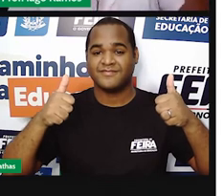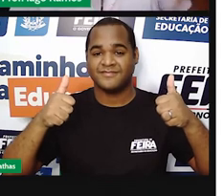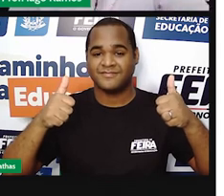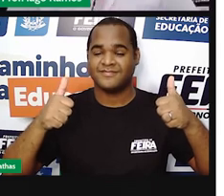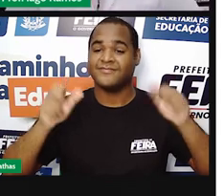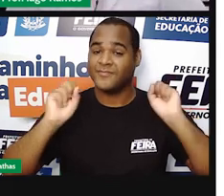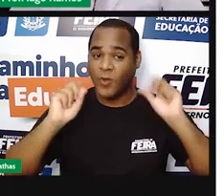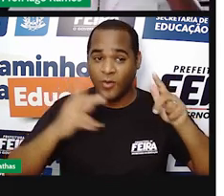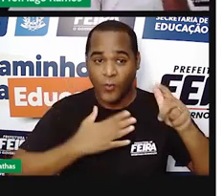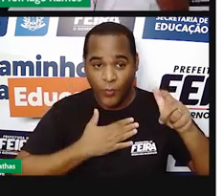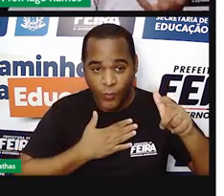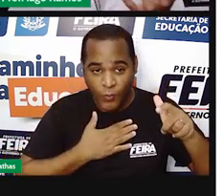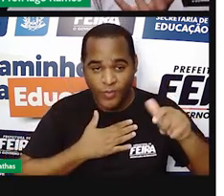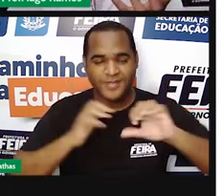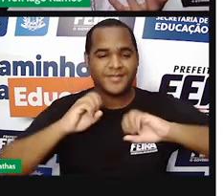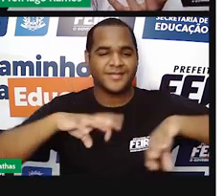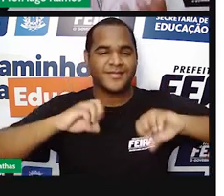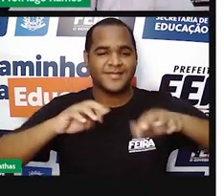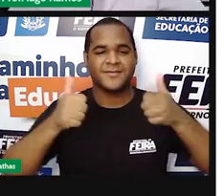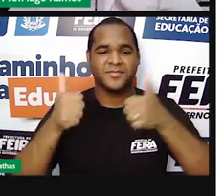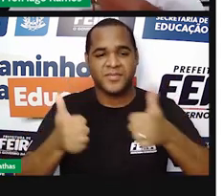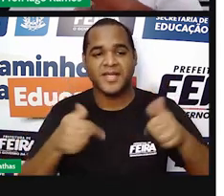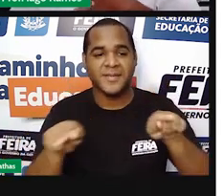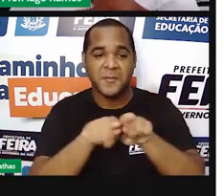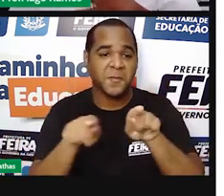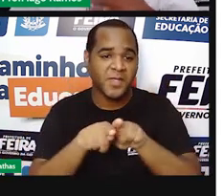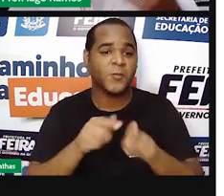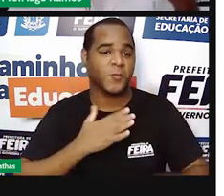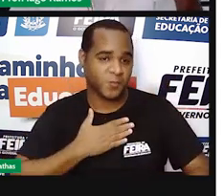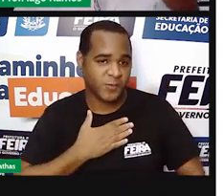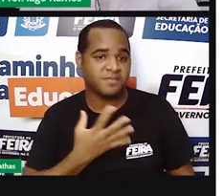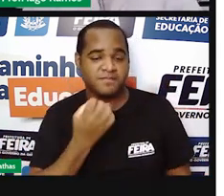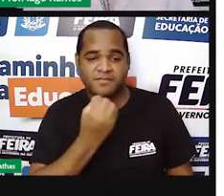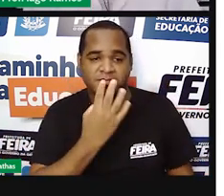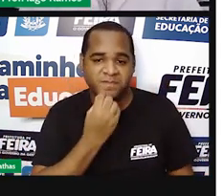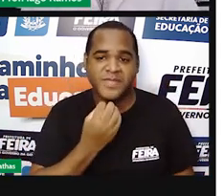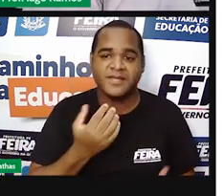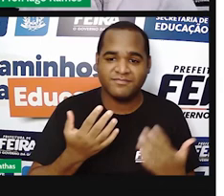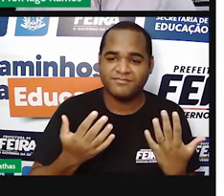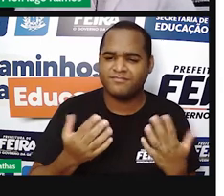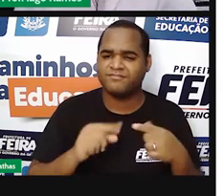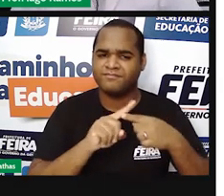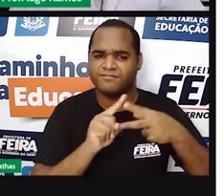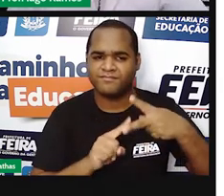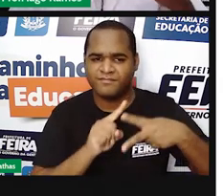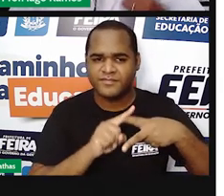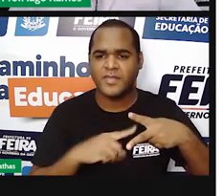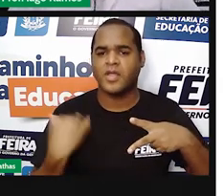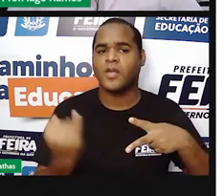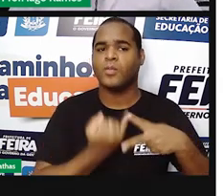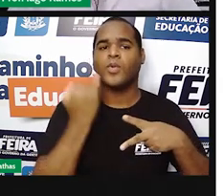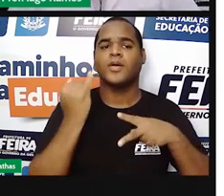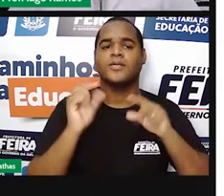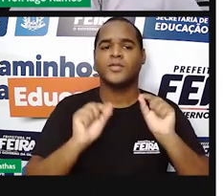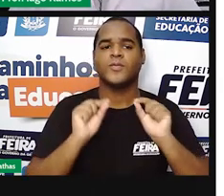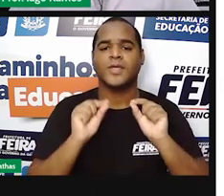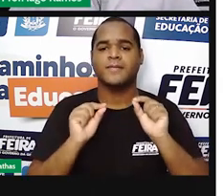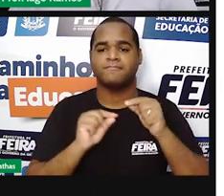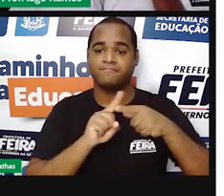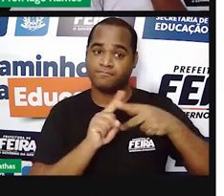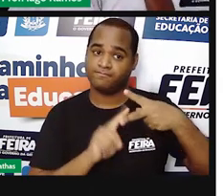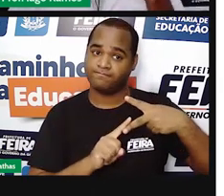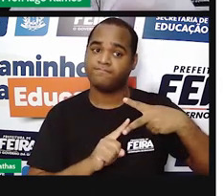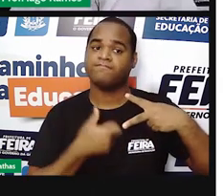vamos avançar curtiu bom eu curti espero que você também tenha curtido e o que é que foi importante